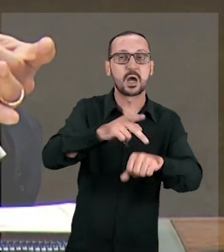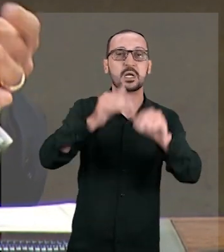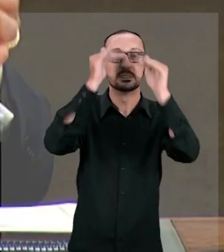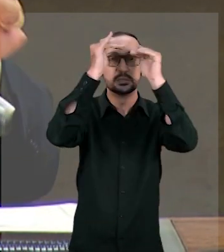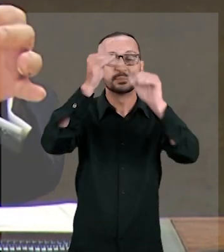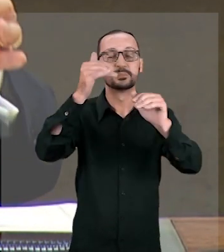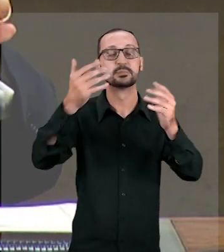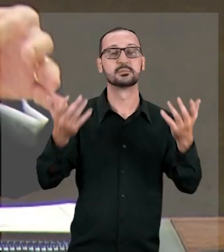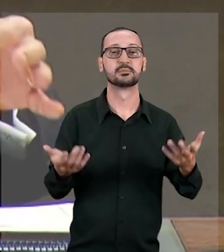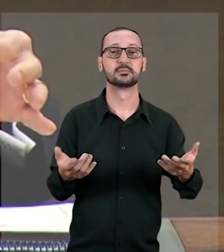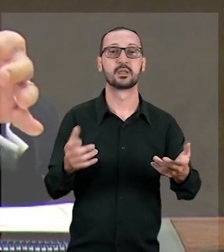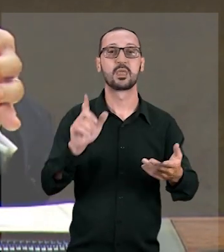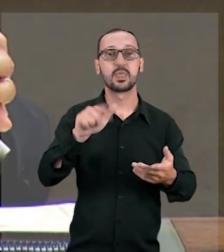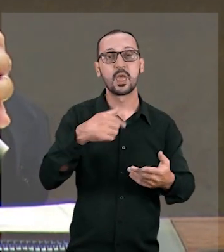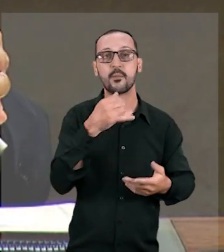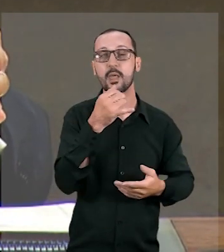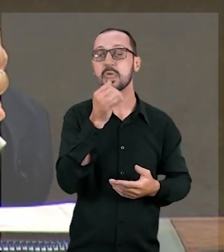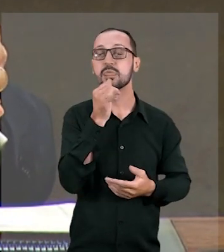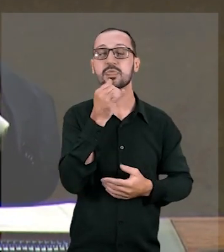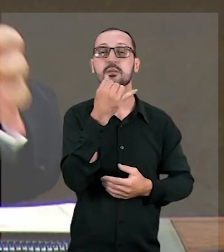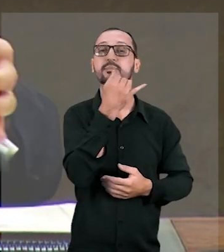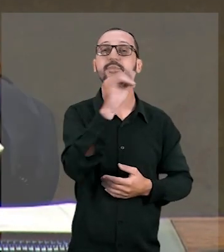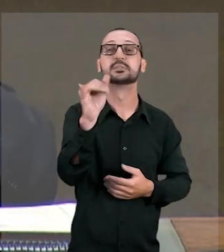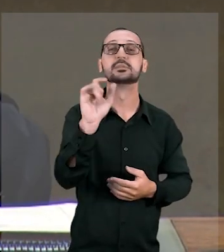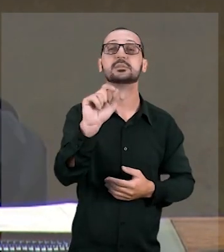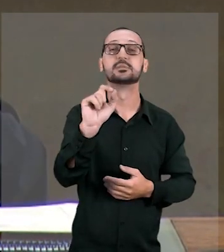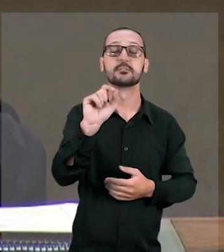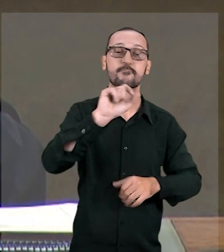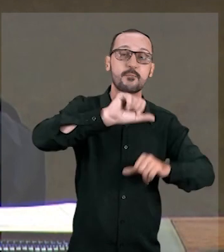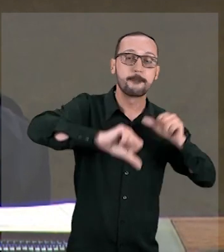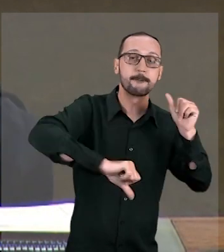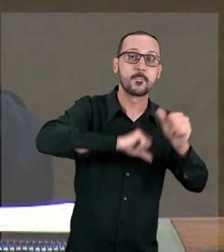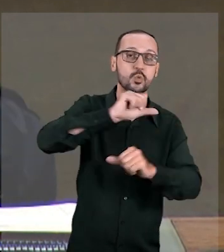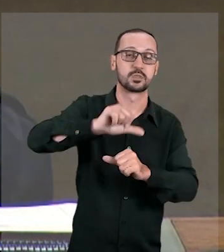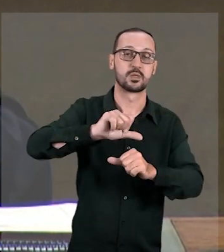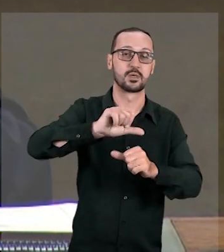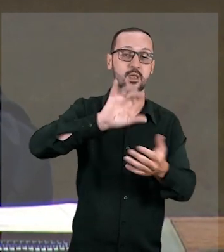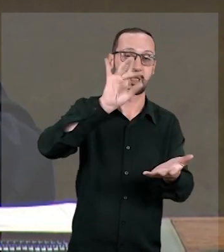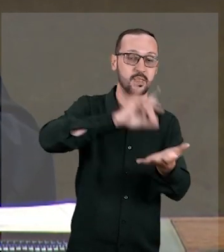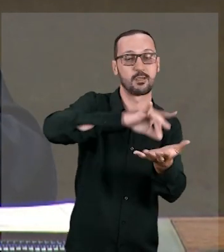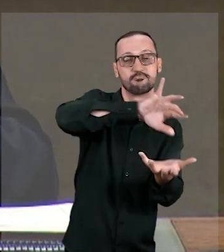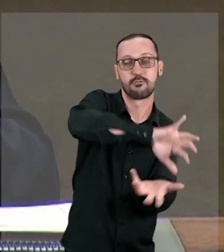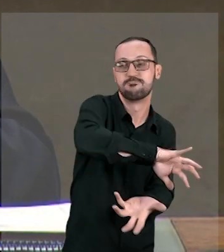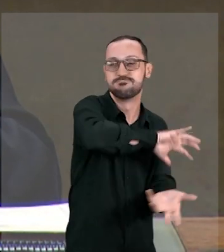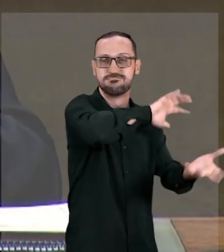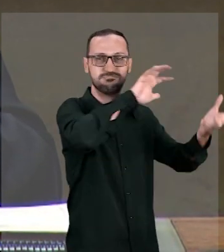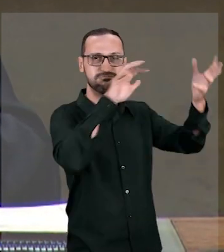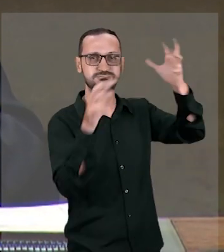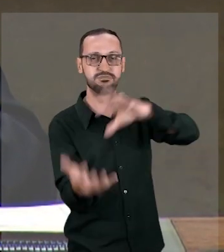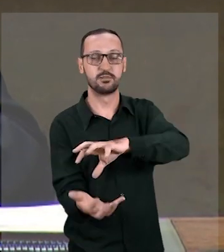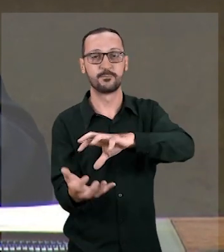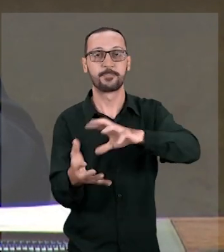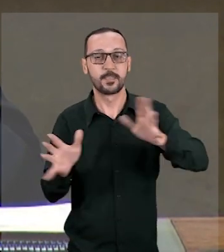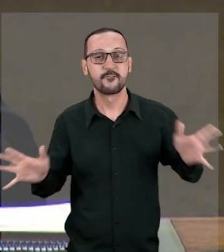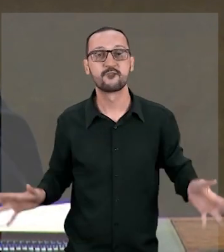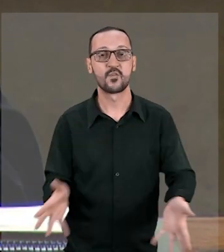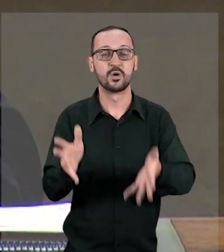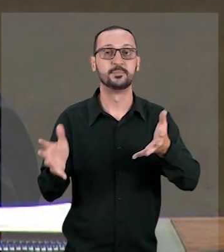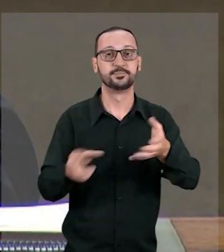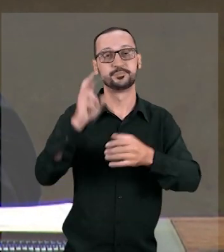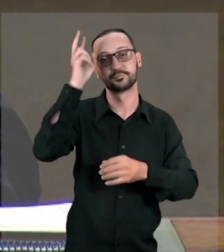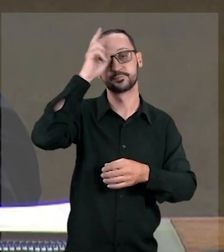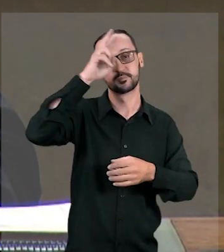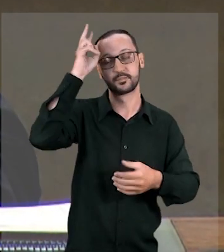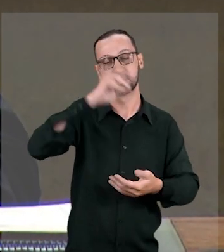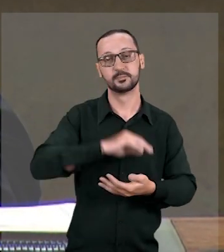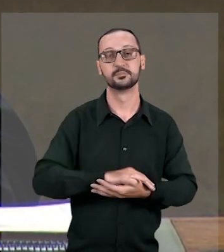idealismo, e essa é a energia que muda paradigmas, essa é a energia que empurra a história